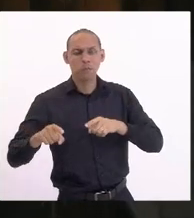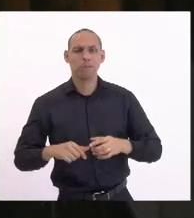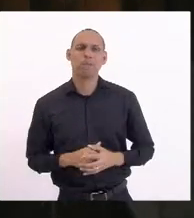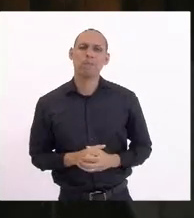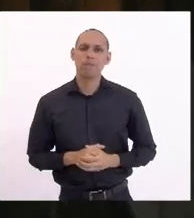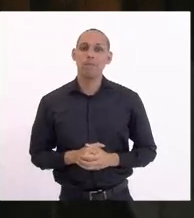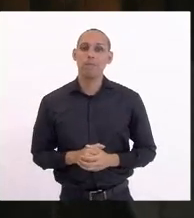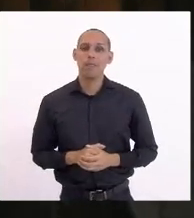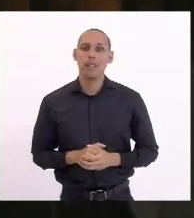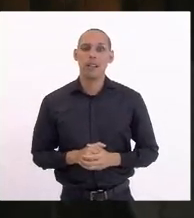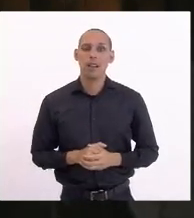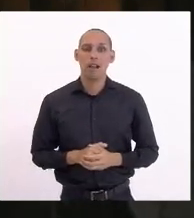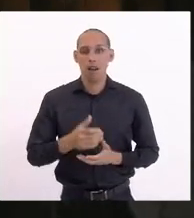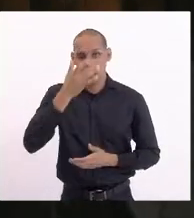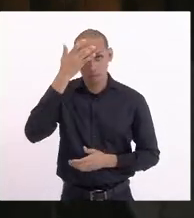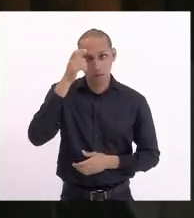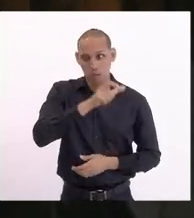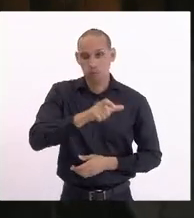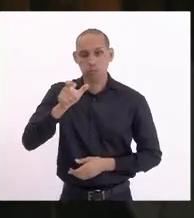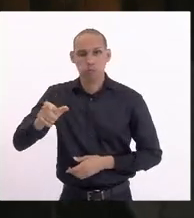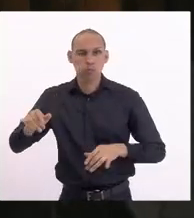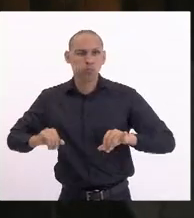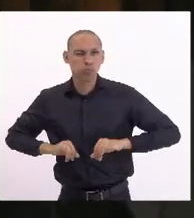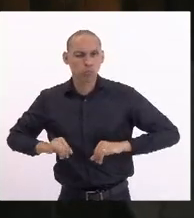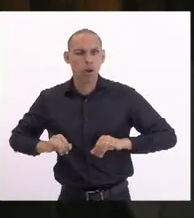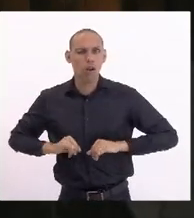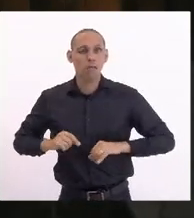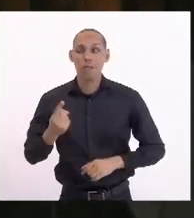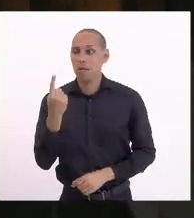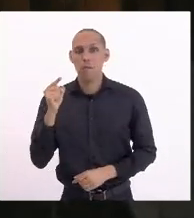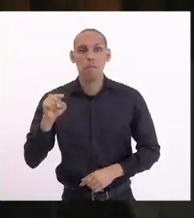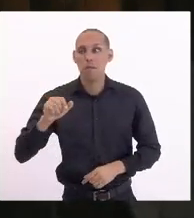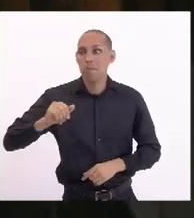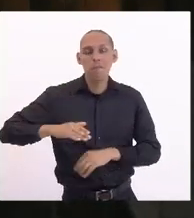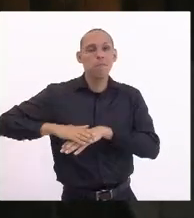O número de vítimas chegou a mais de 1.000.